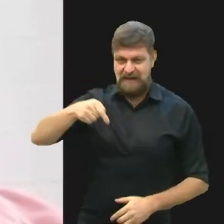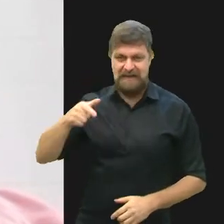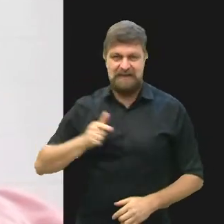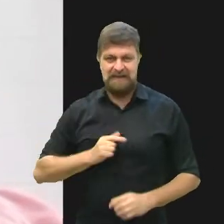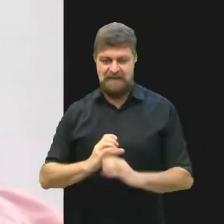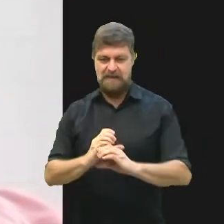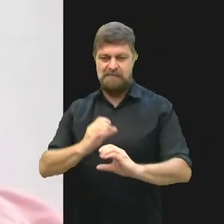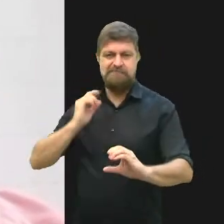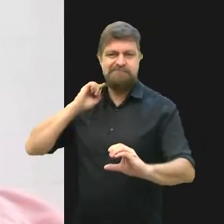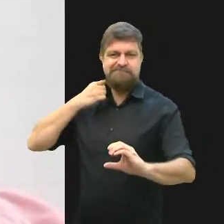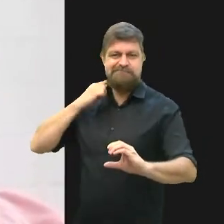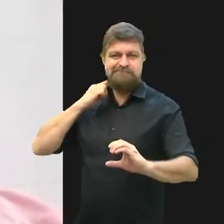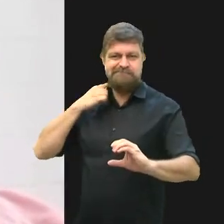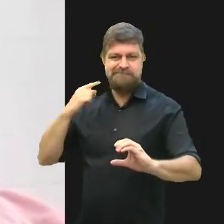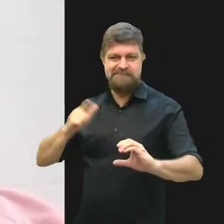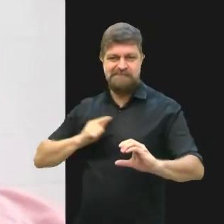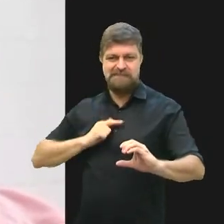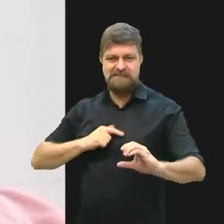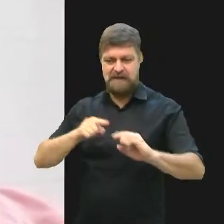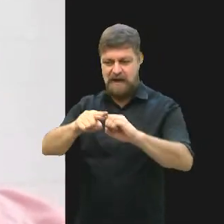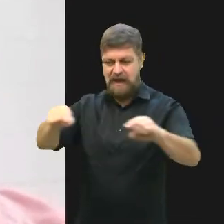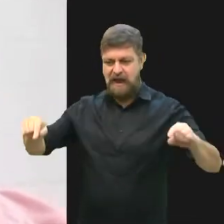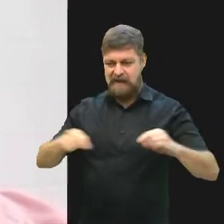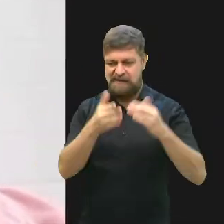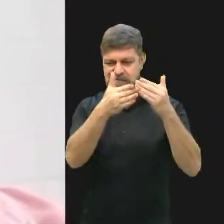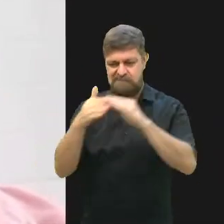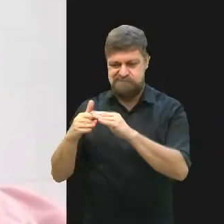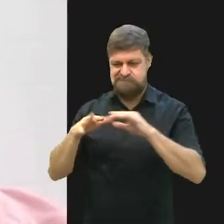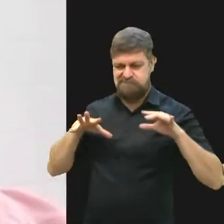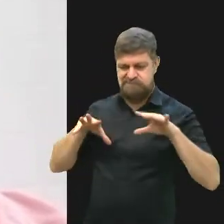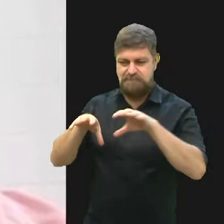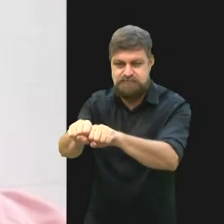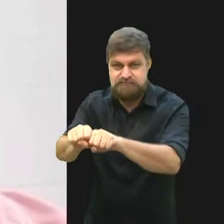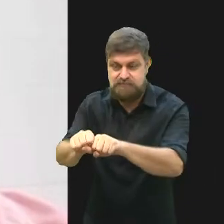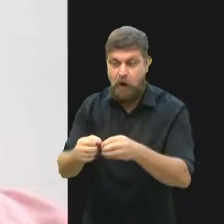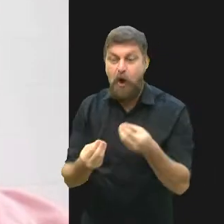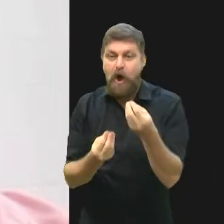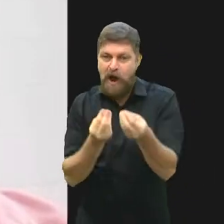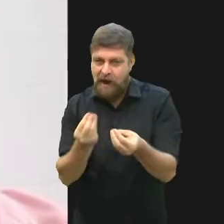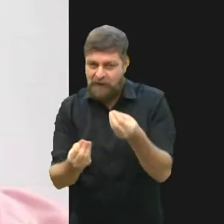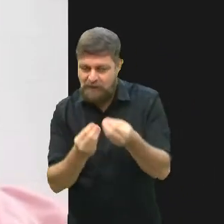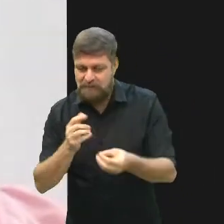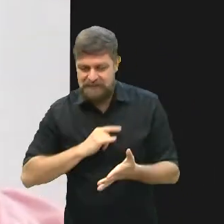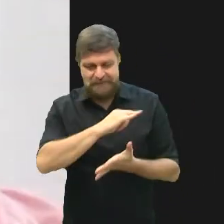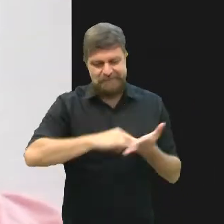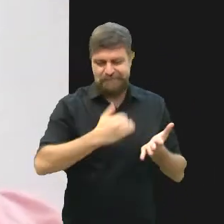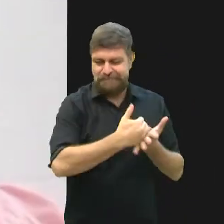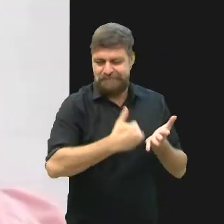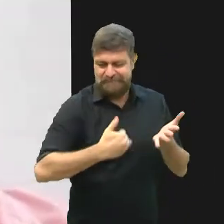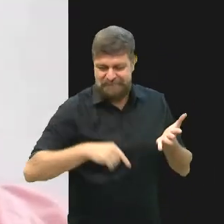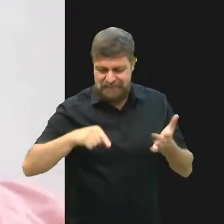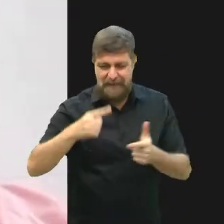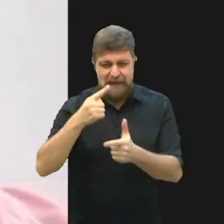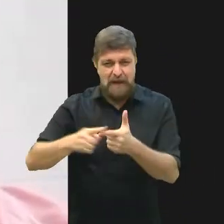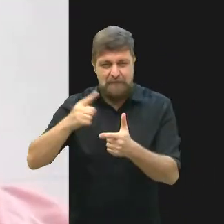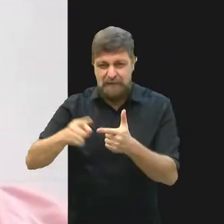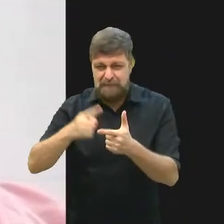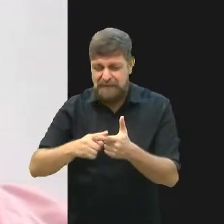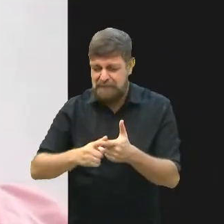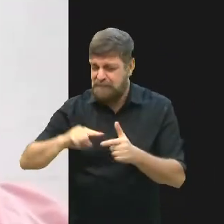de esgoto em todas as áreas invadidas de Campinas sem regularização fundiária. O problema é muito mais